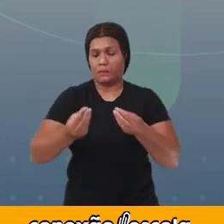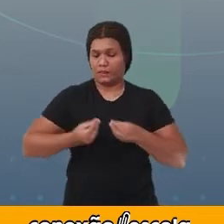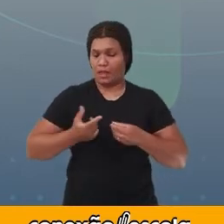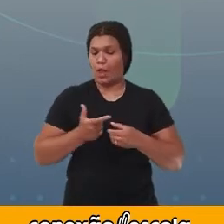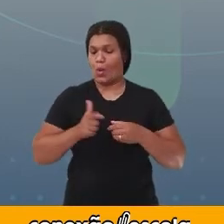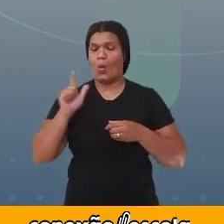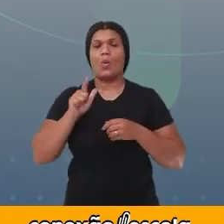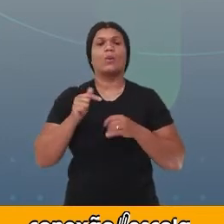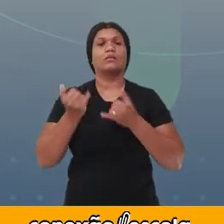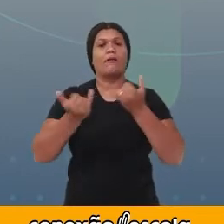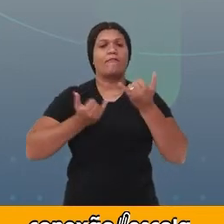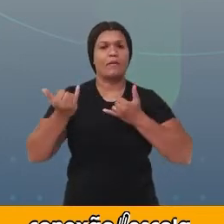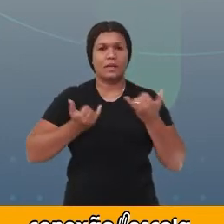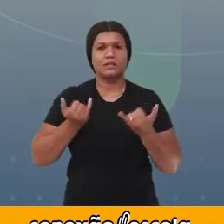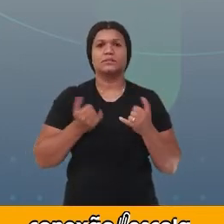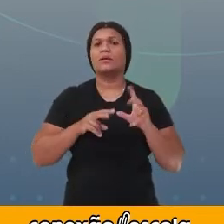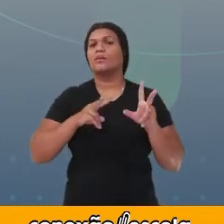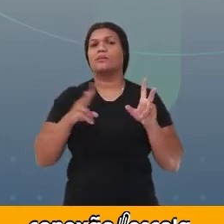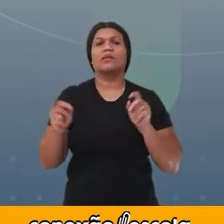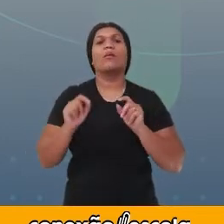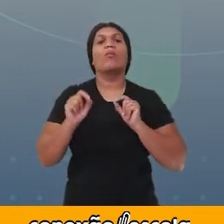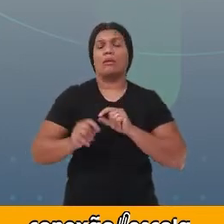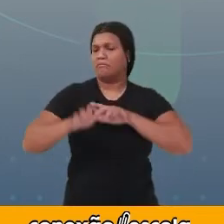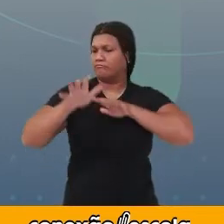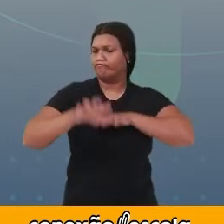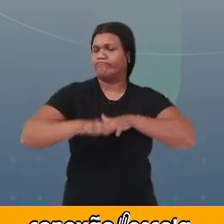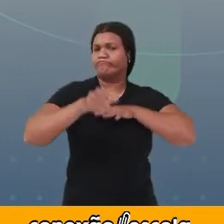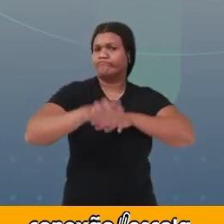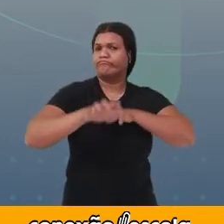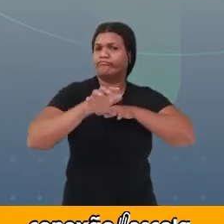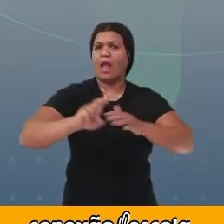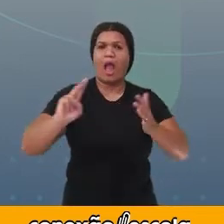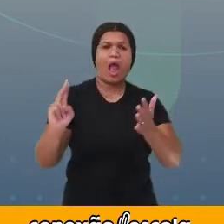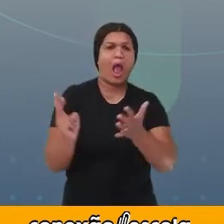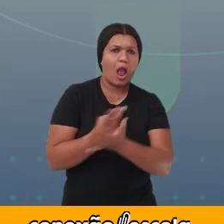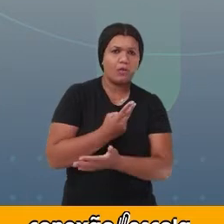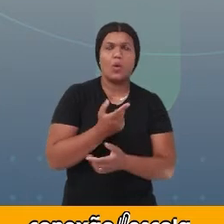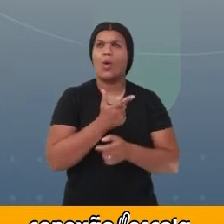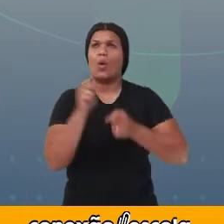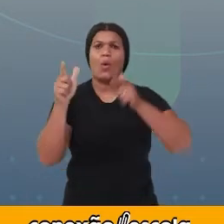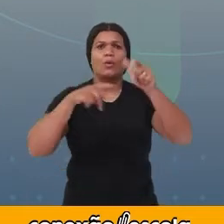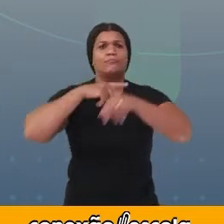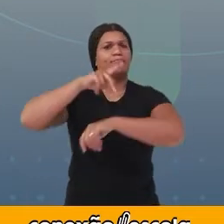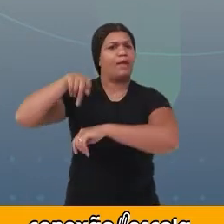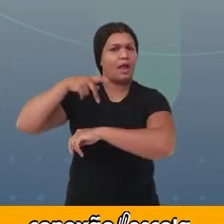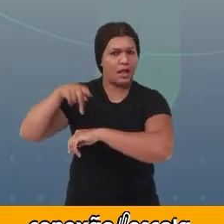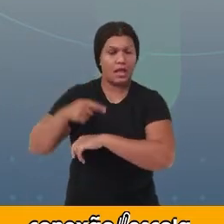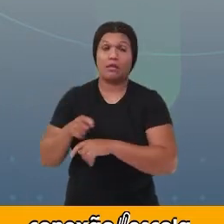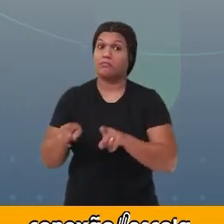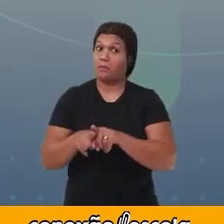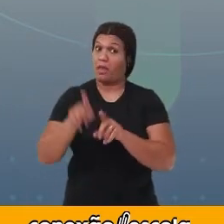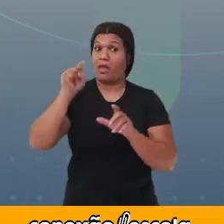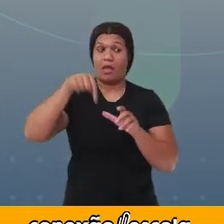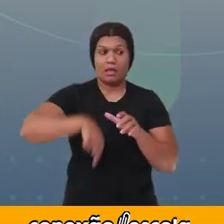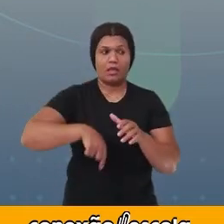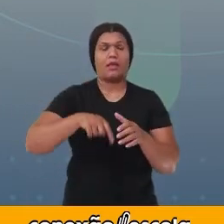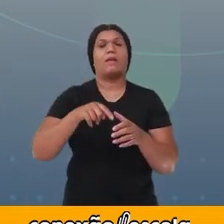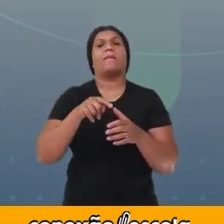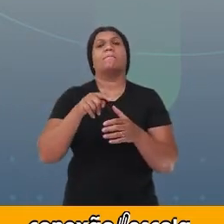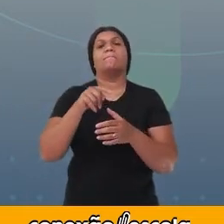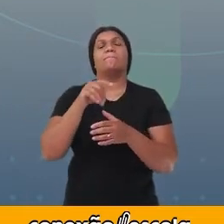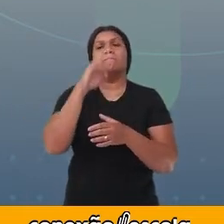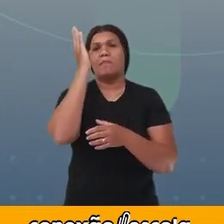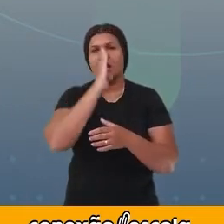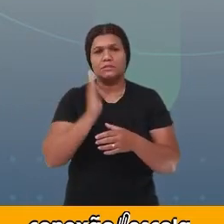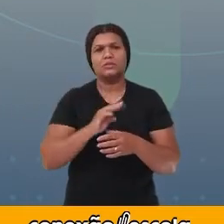informação sobre as ondas de manifestações que aconteceram em outros países, inclusive aqui no Brasil,